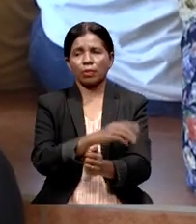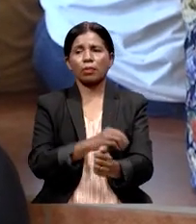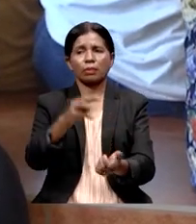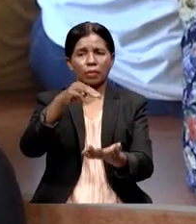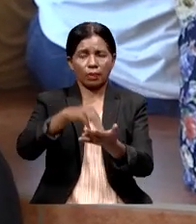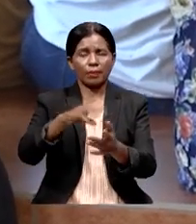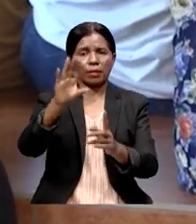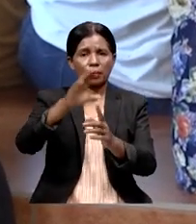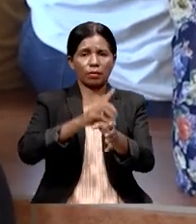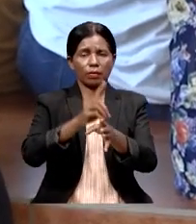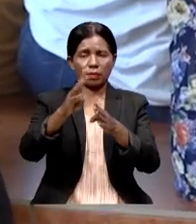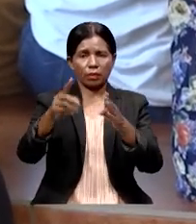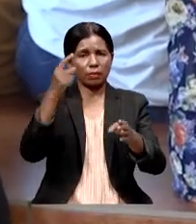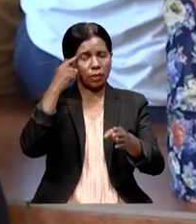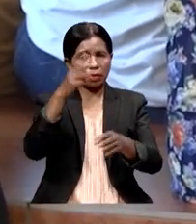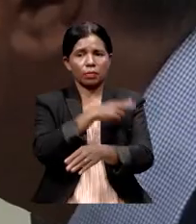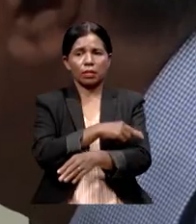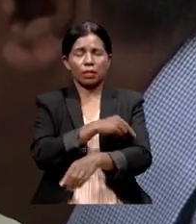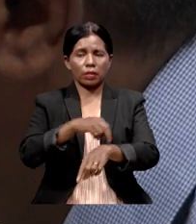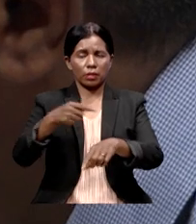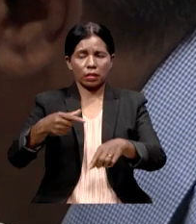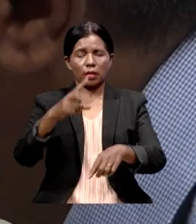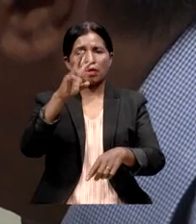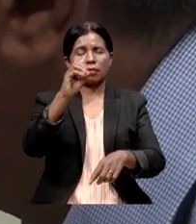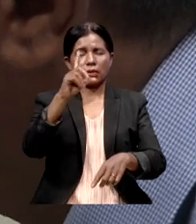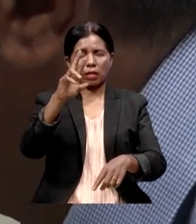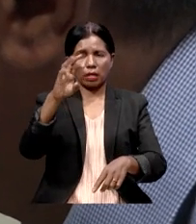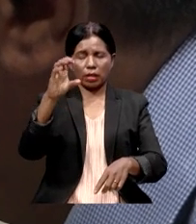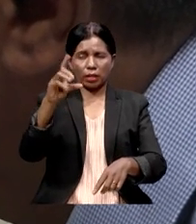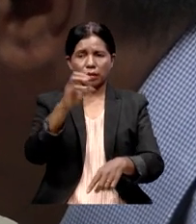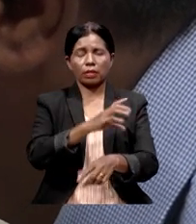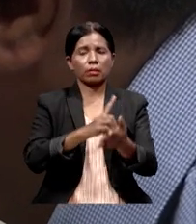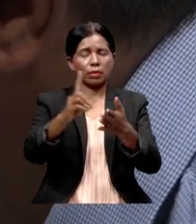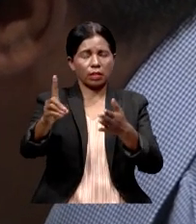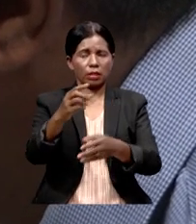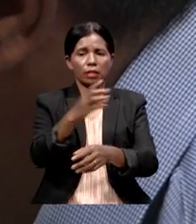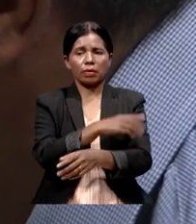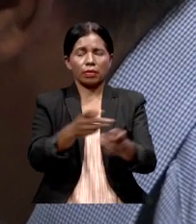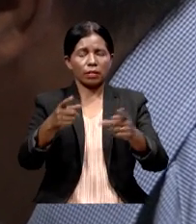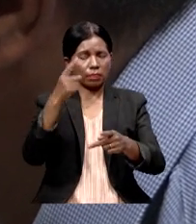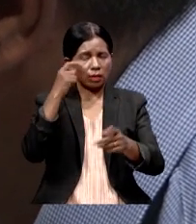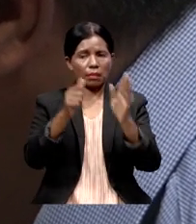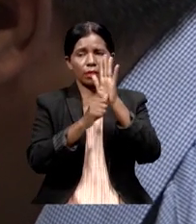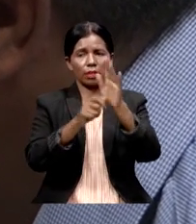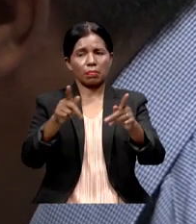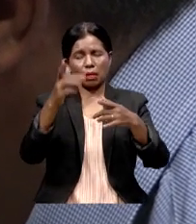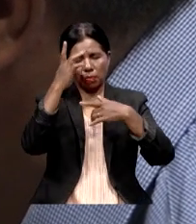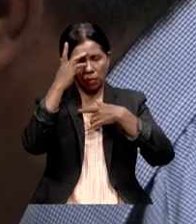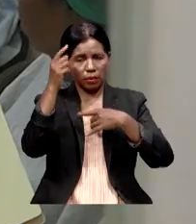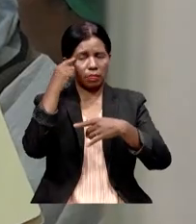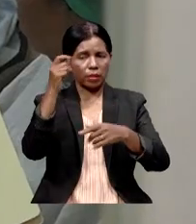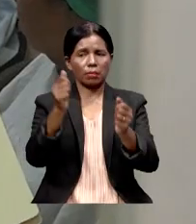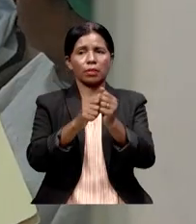departamento matan hospital nacional Guido Valadares, Valério Adrade Ateten, cada semana Centro Nacional Matan sempre apresenta paciente matan quase